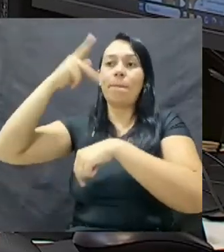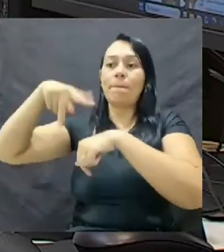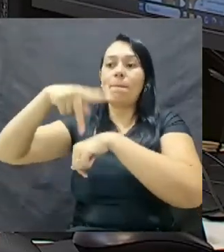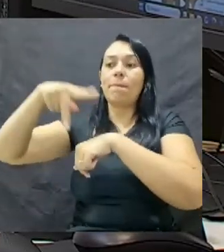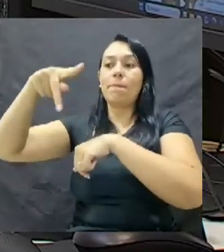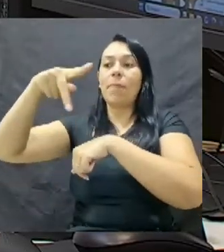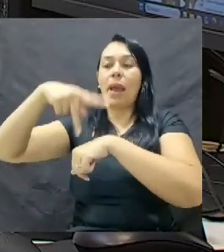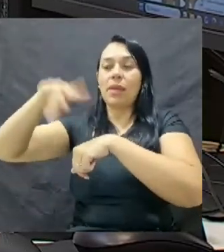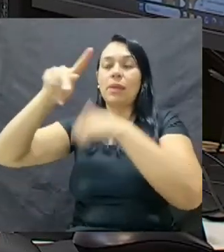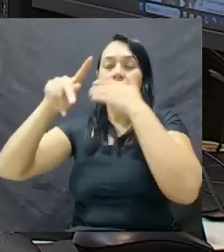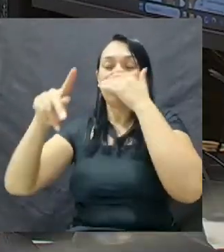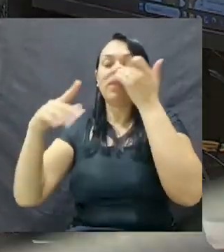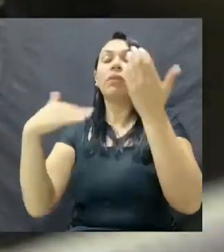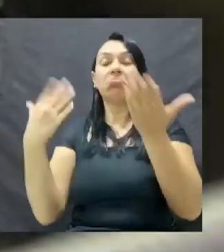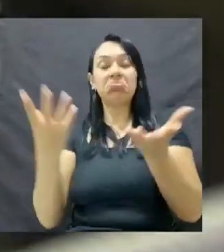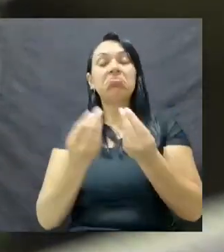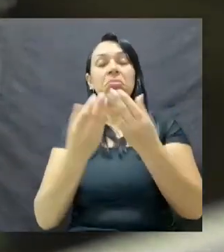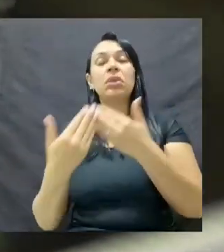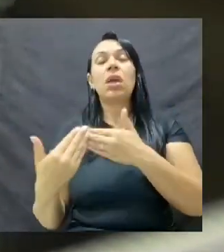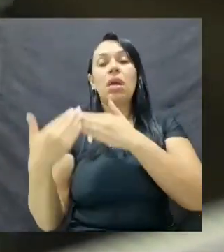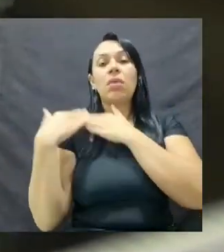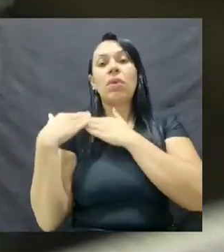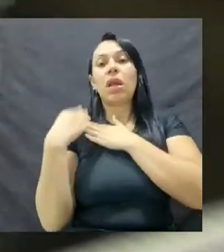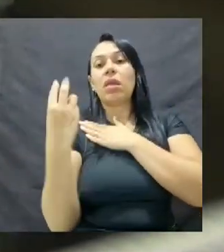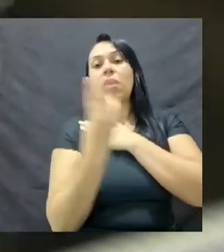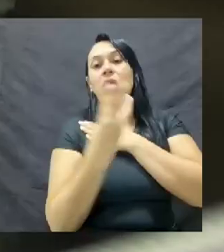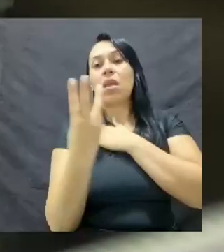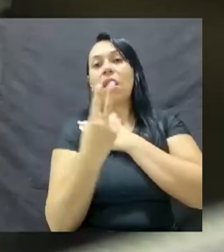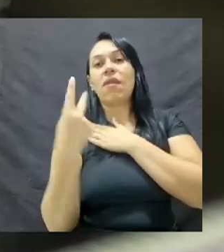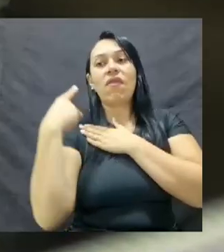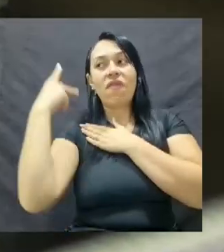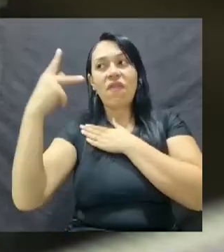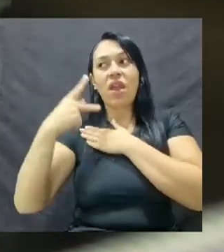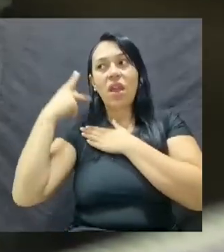responsabilidade. São 33 vereadores aqui nesta casa.